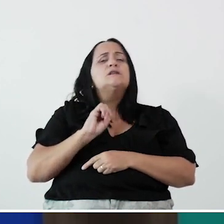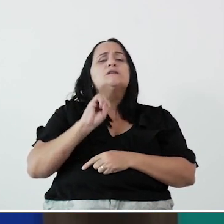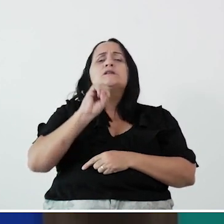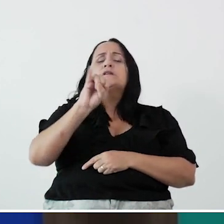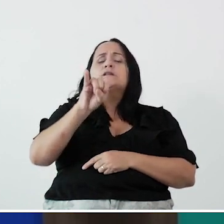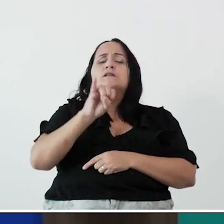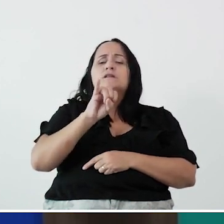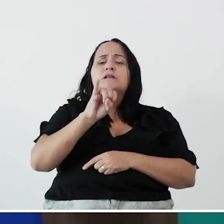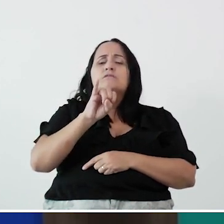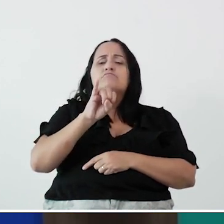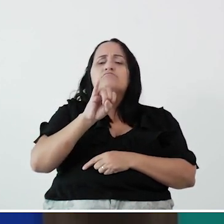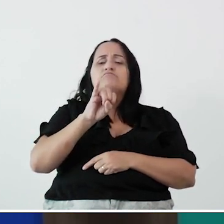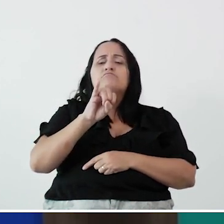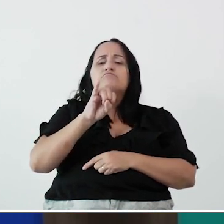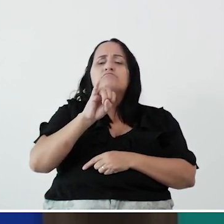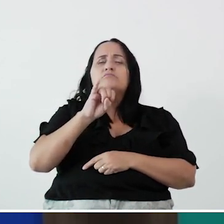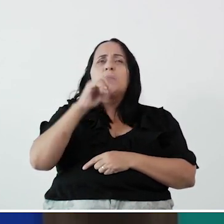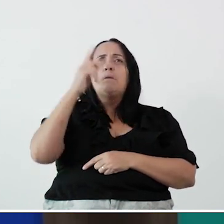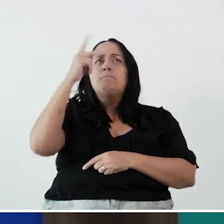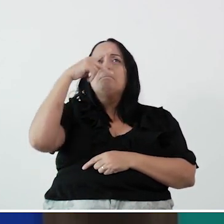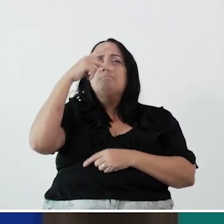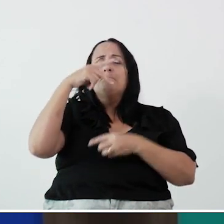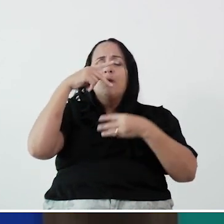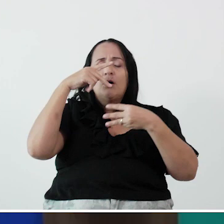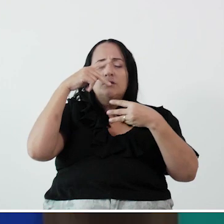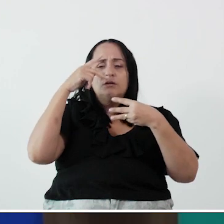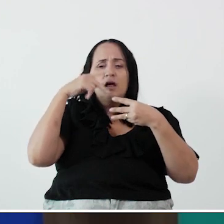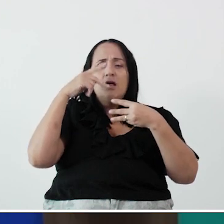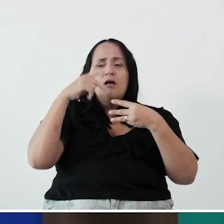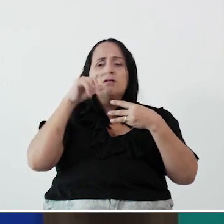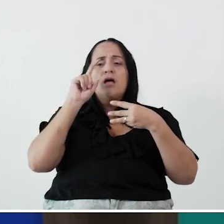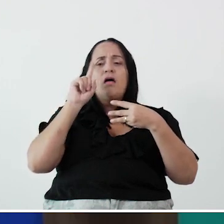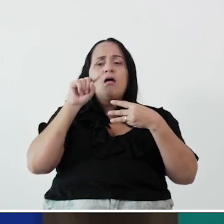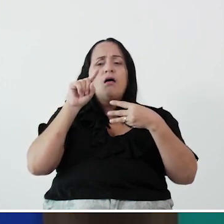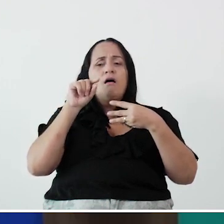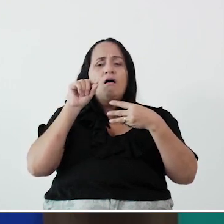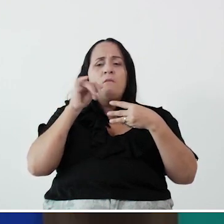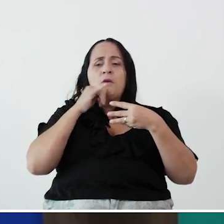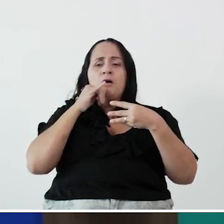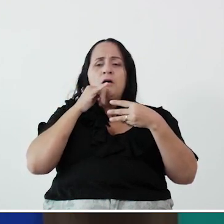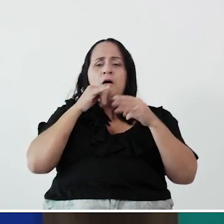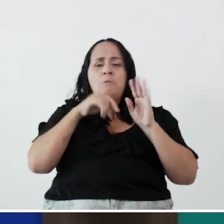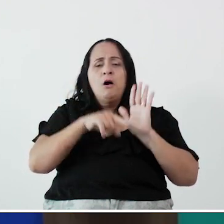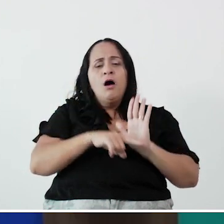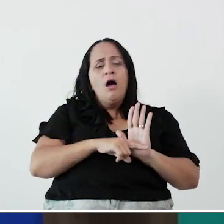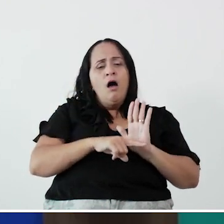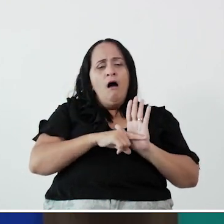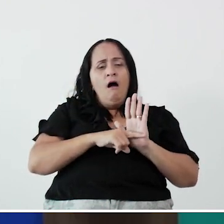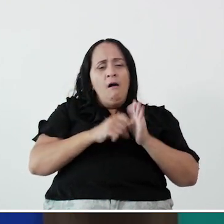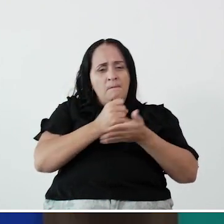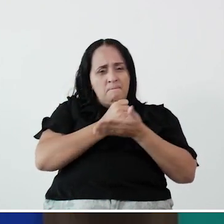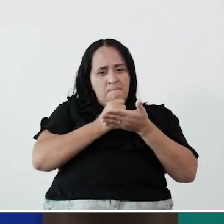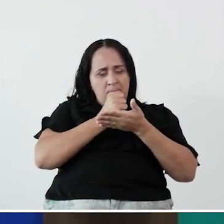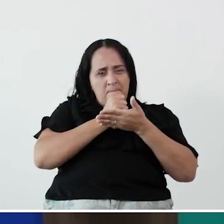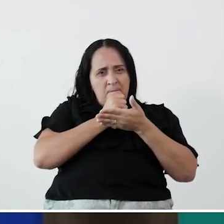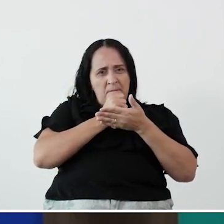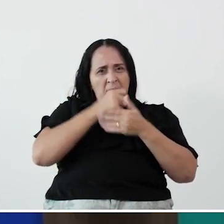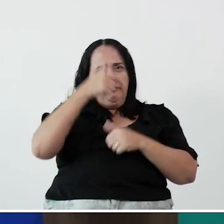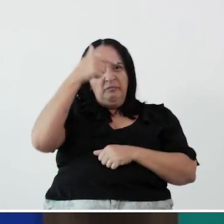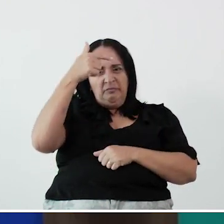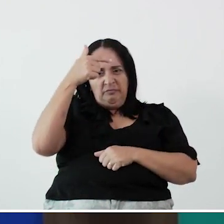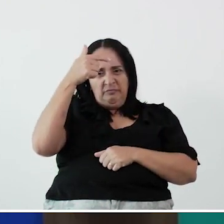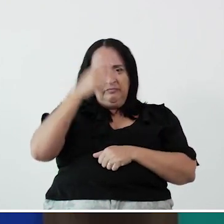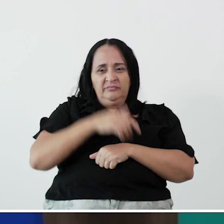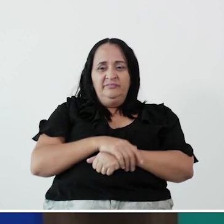número negativo? Não importa. A ideia é a mesma. Vou multiplicar menos